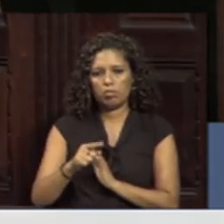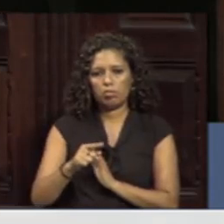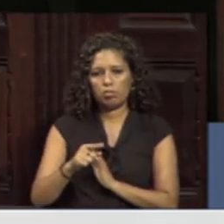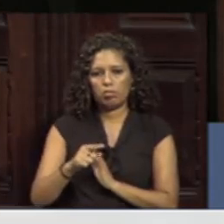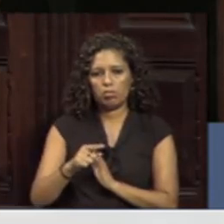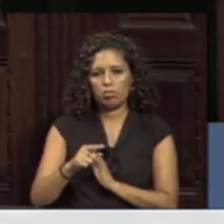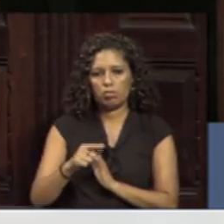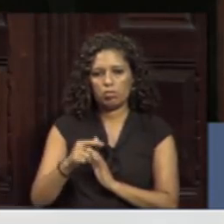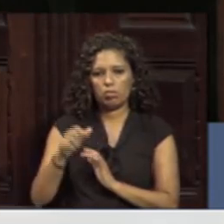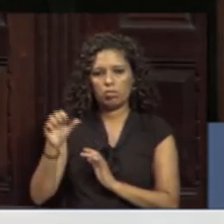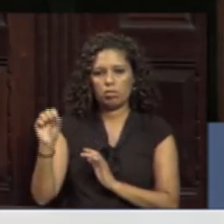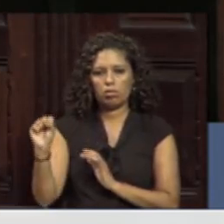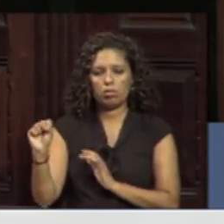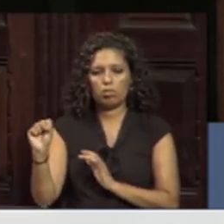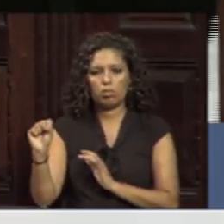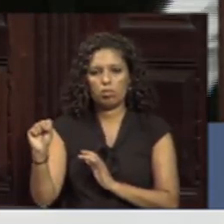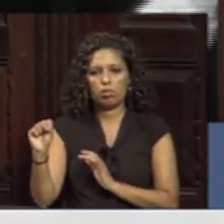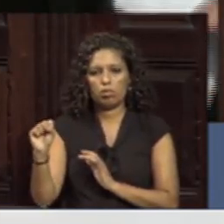3872/8,